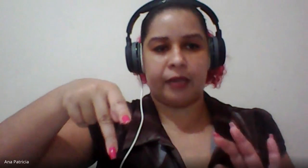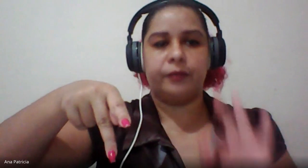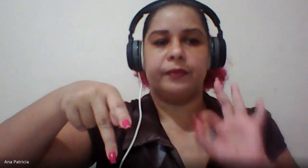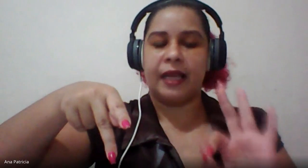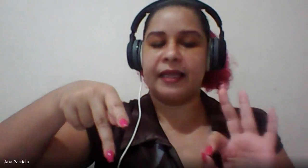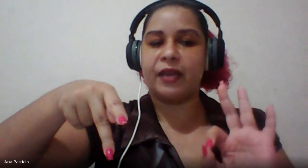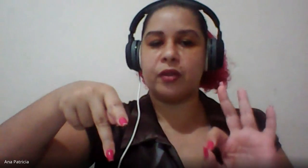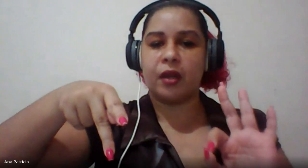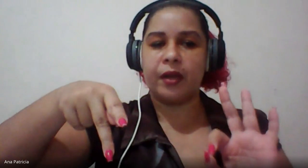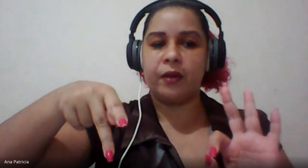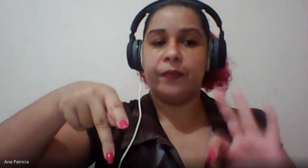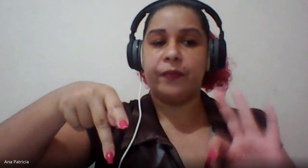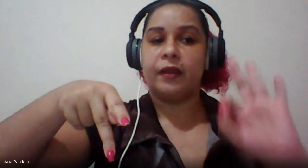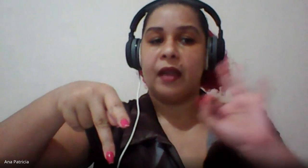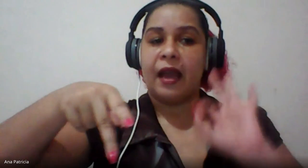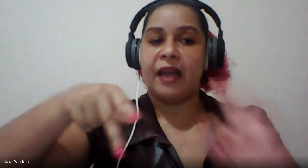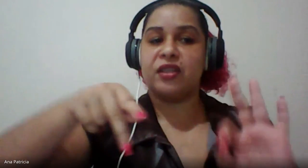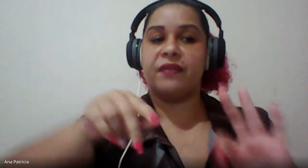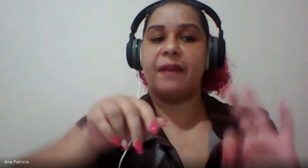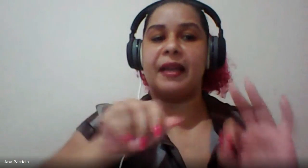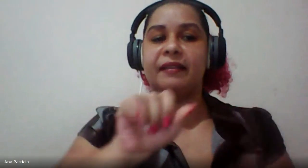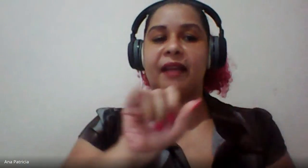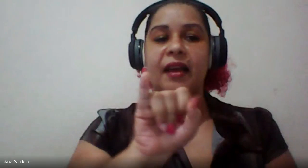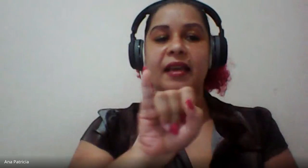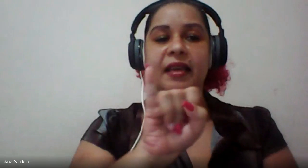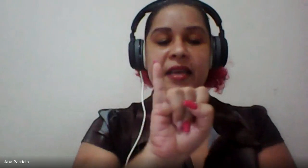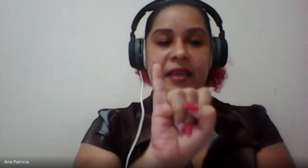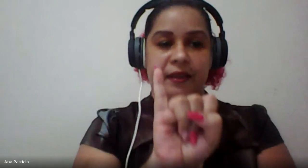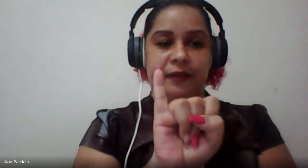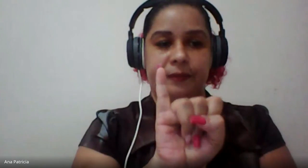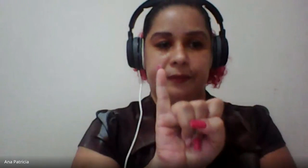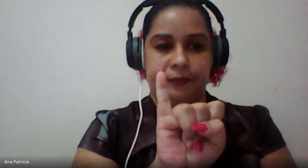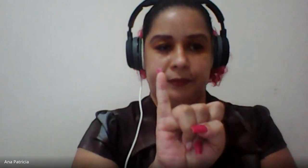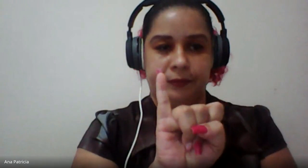Certo? Até aí tudo tranquilo? Aí a gente vai para a letra I.